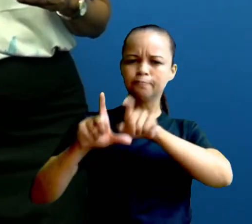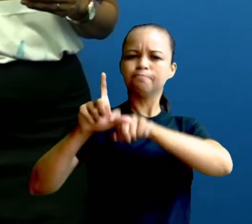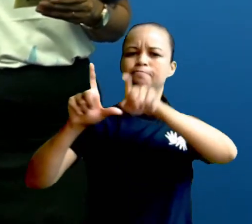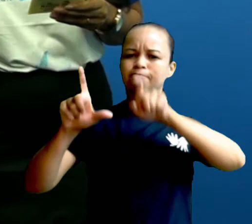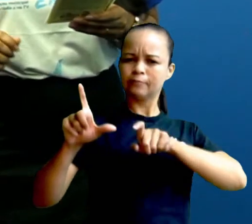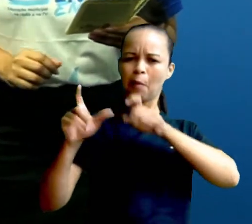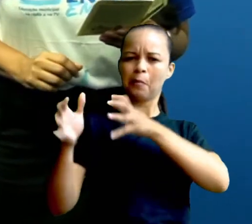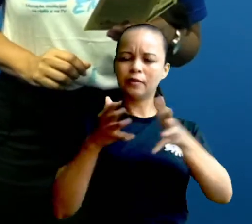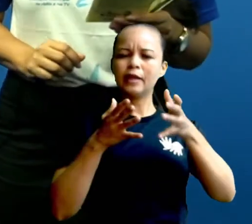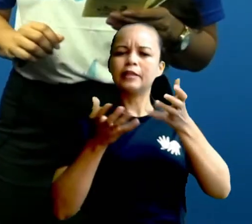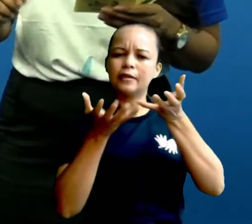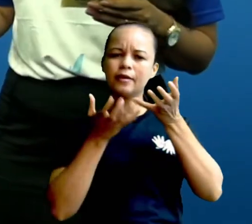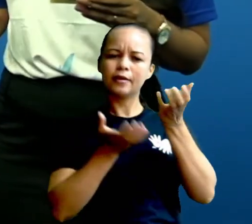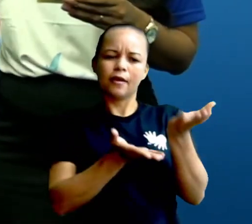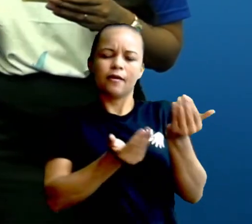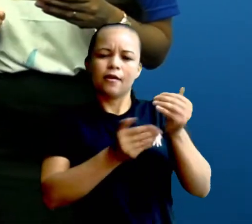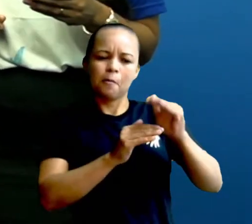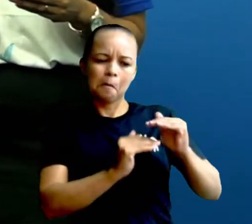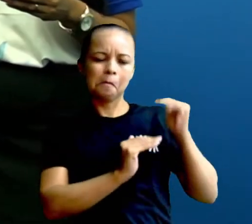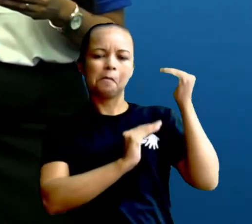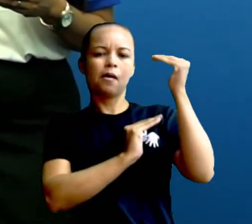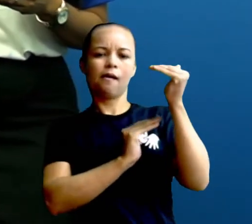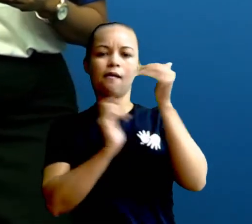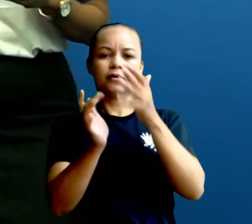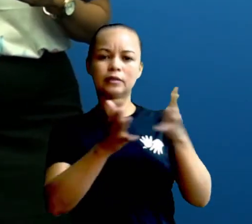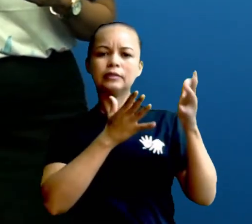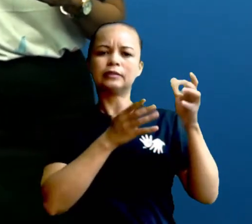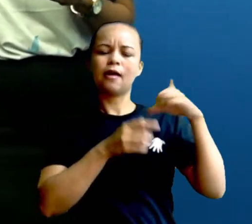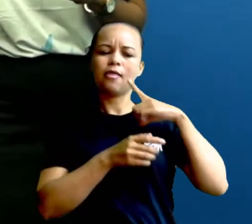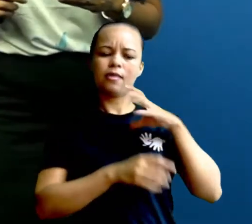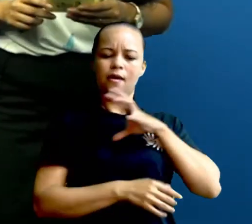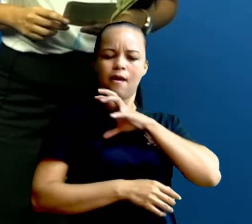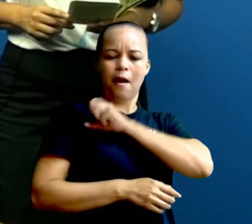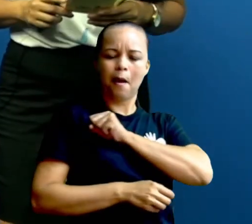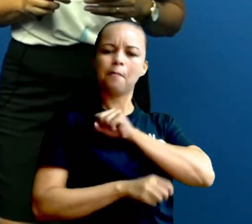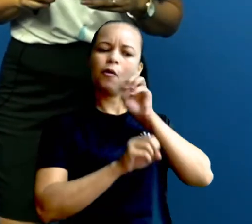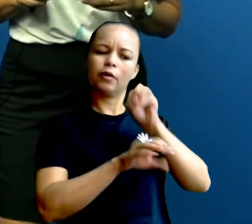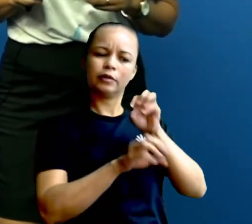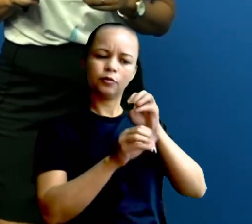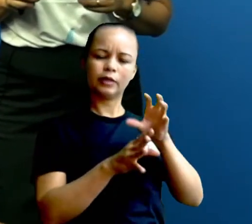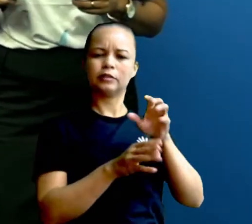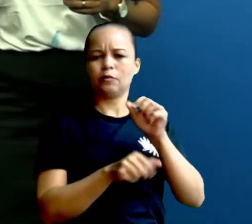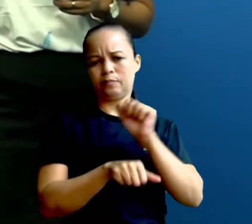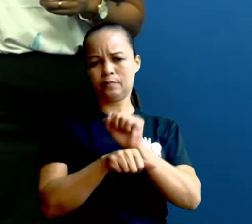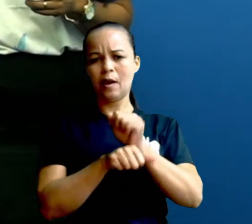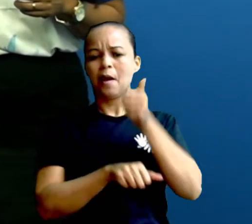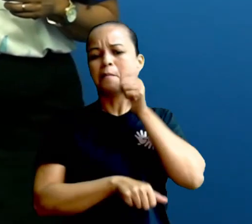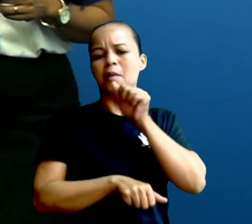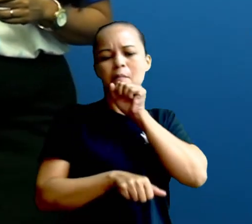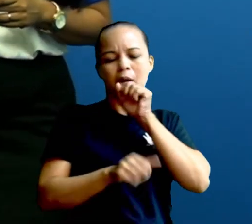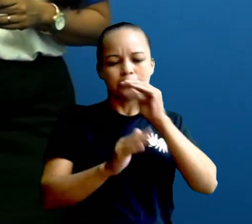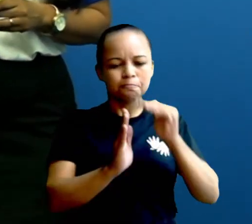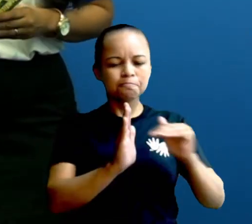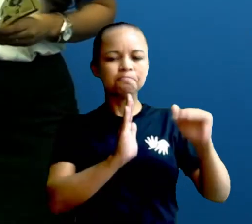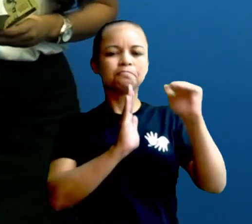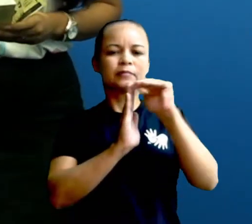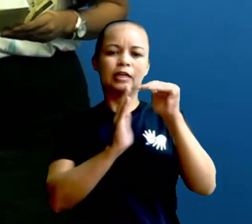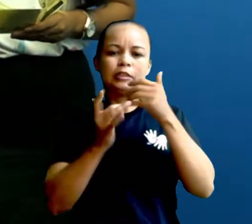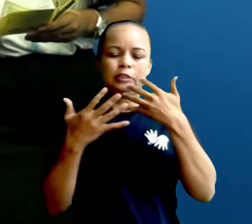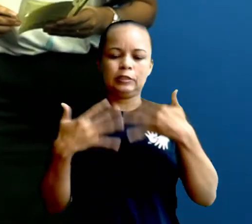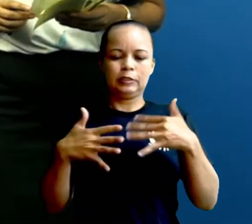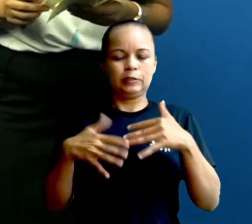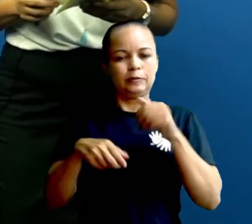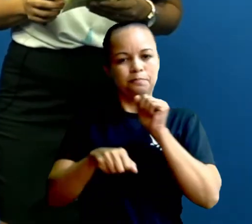e quer que ele seja gente, tenha boa educação. É isso o que a mãe espera, por isso que ela supera